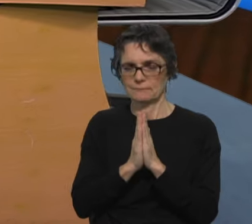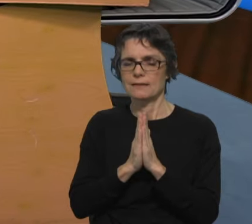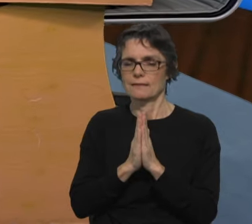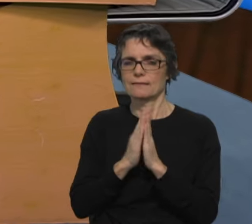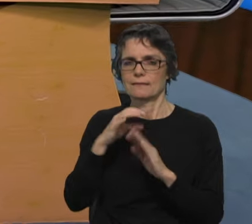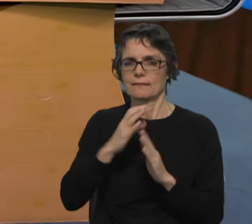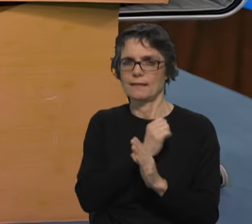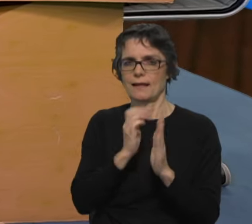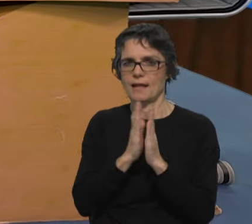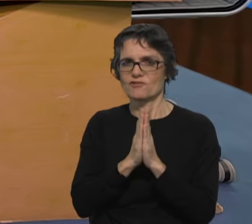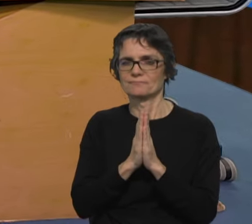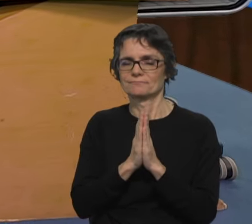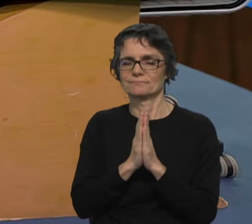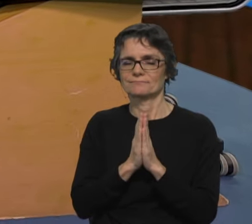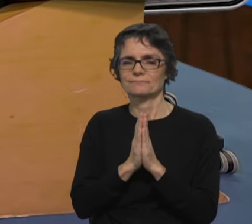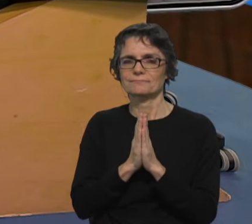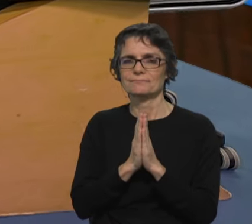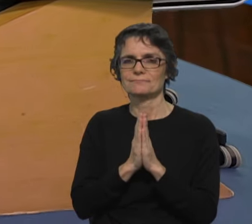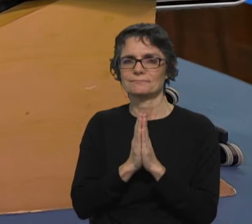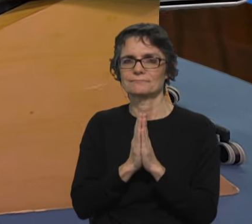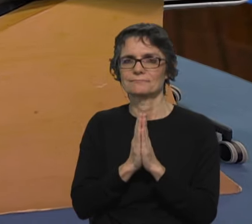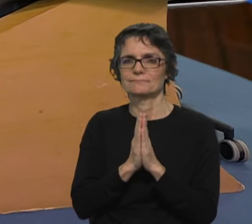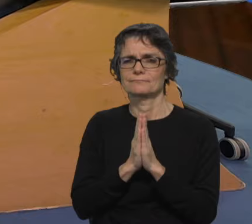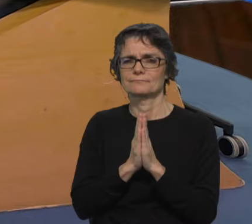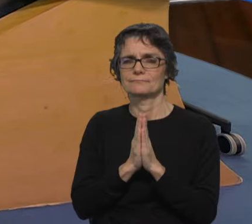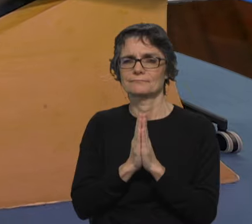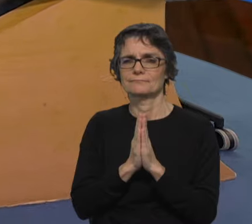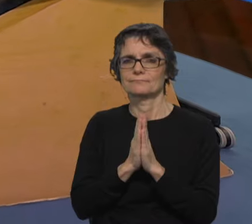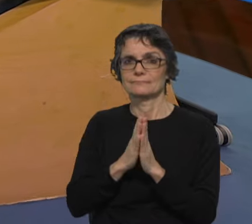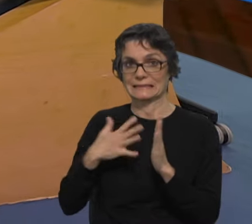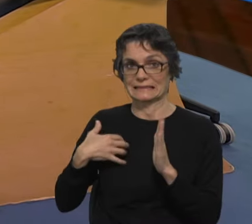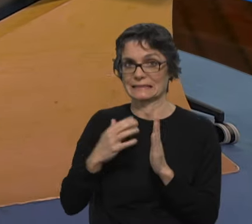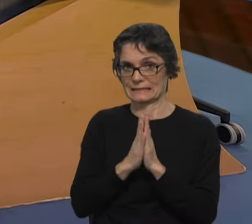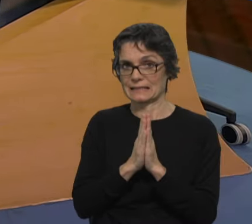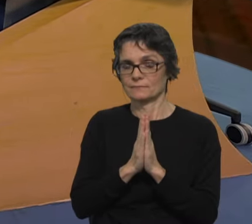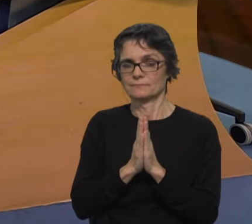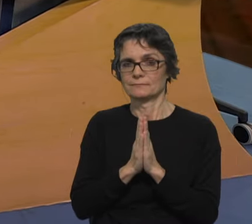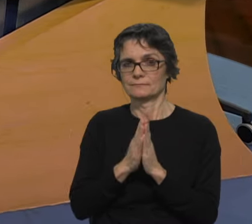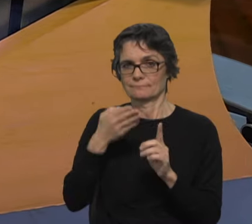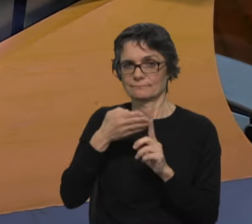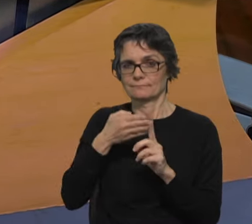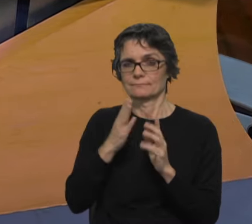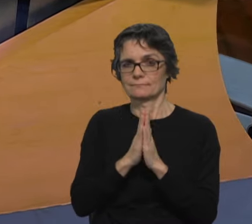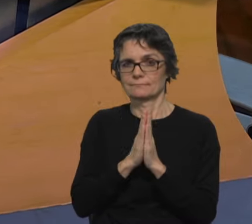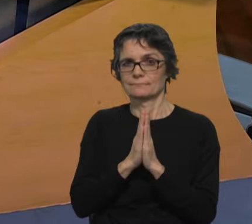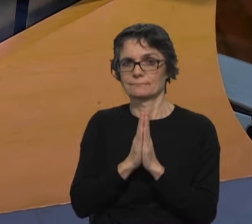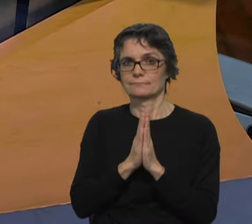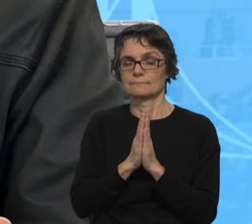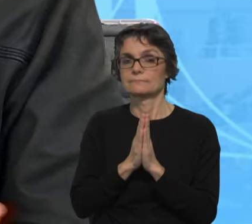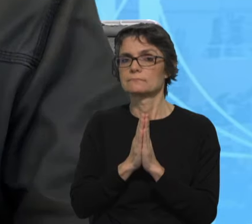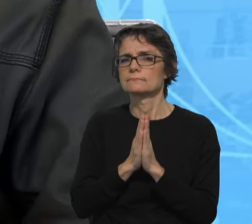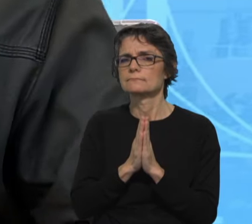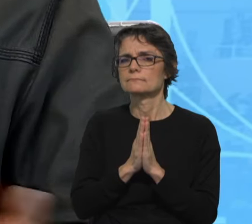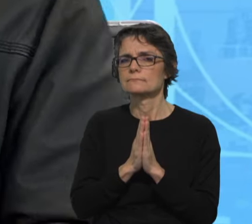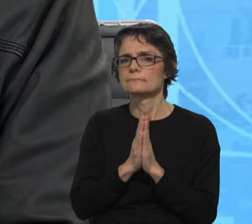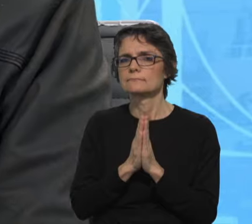na eucarística não que que não que é sexta-feira santa é com com com a reserva do do do dia anterior mas